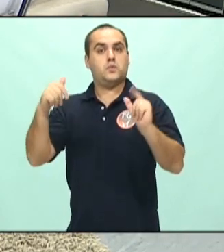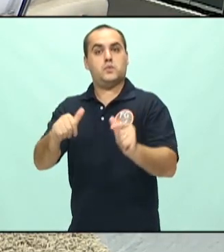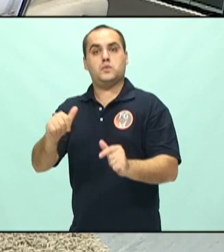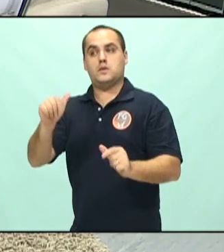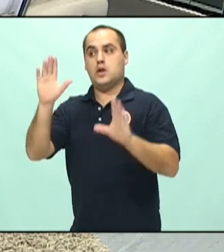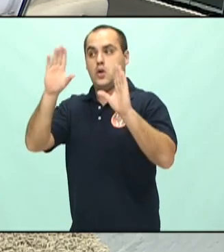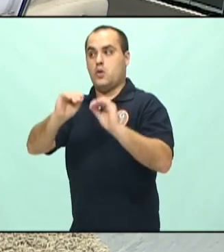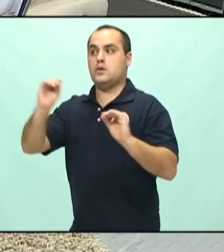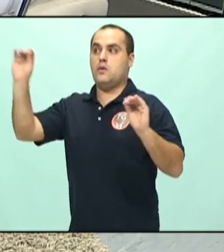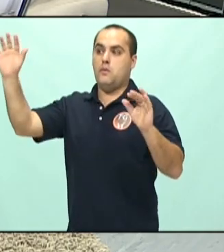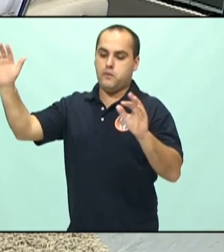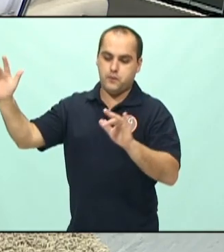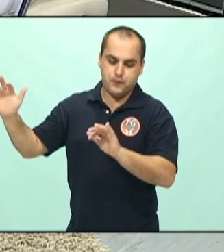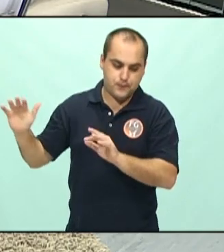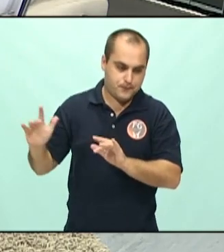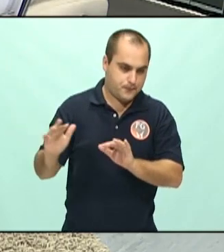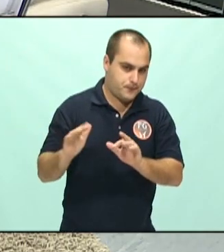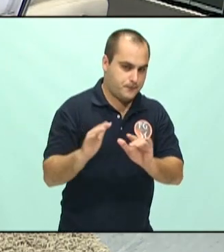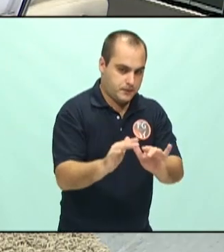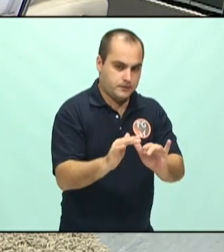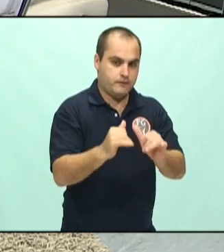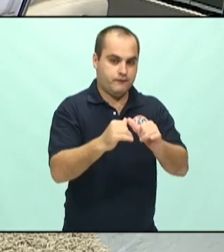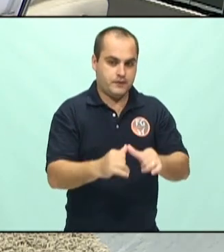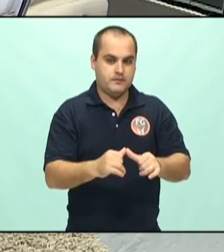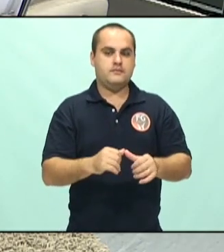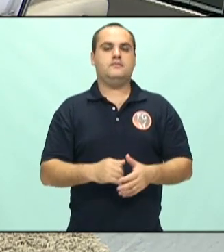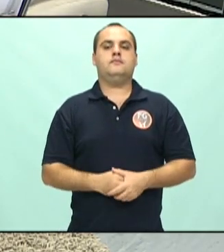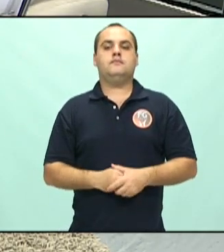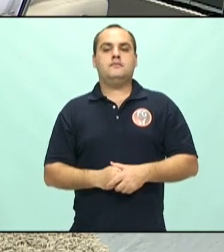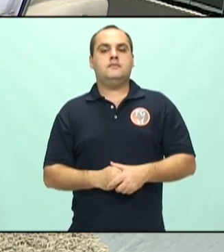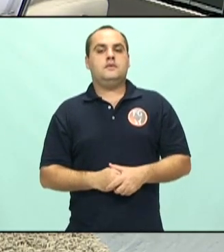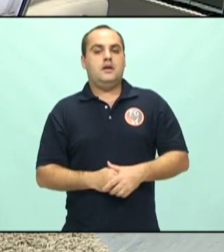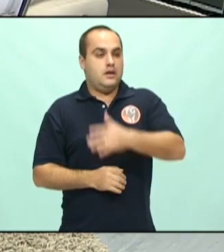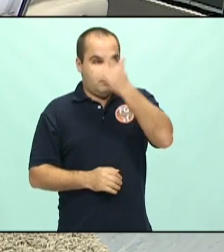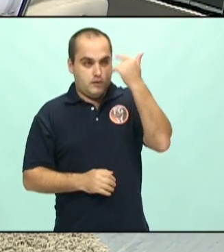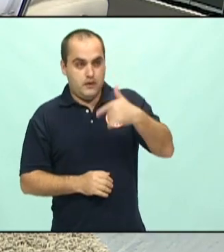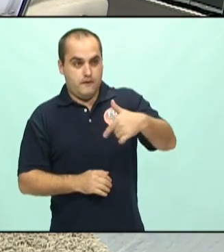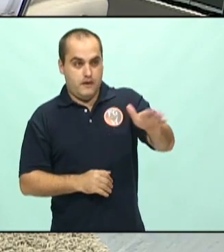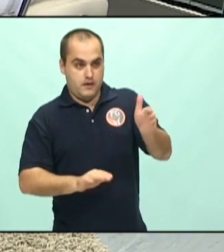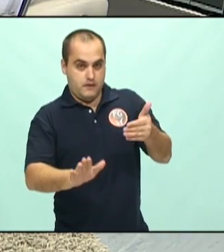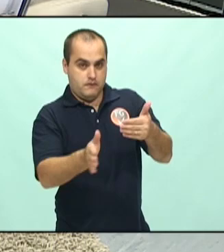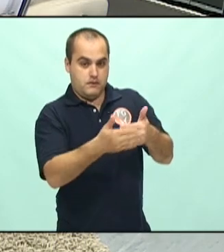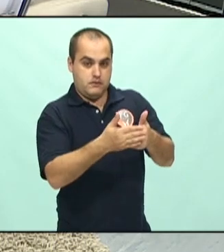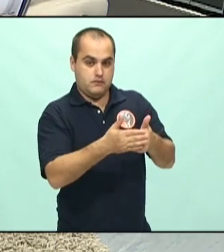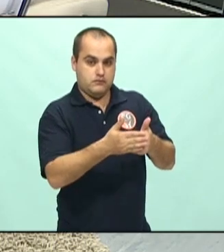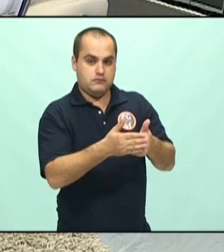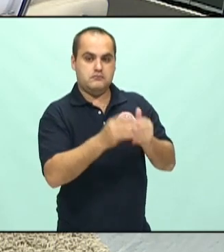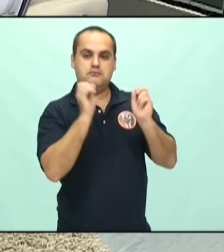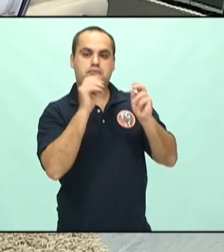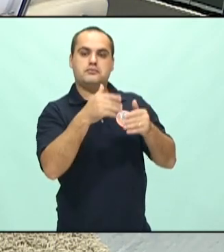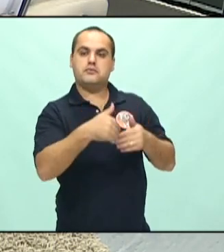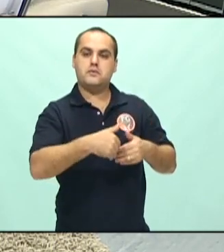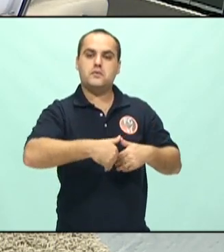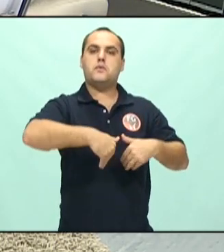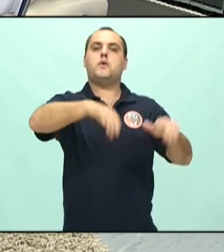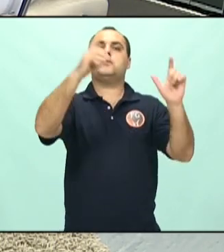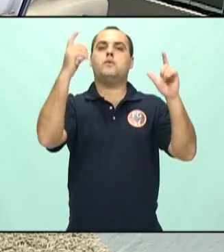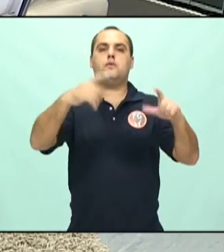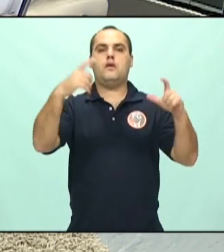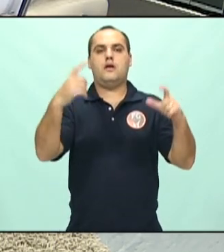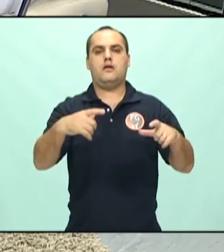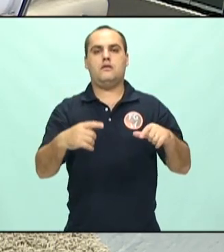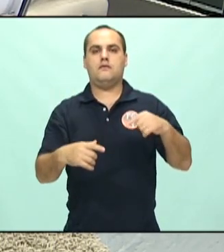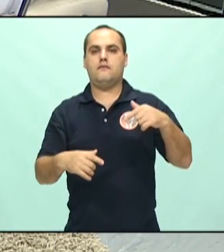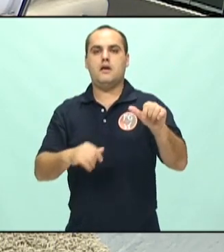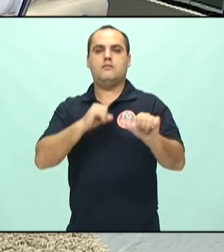as costas pra caixa pra caixa e aí vai lá fecha não sai nenhuma melhoria e toca o caminhão para outros mas há outras